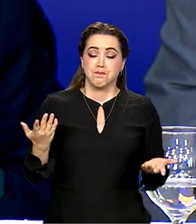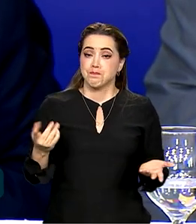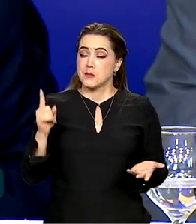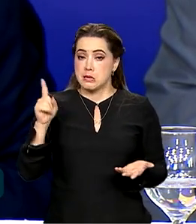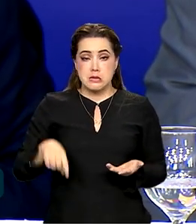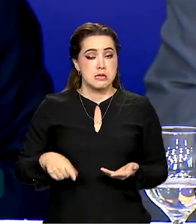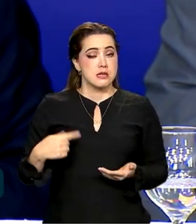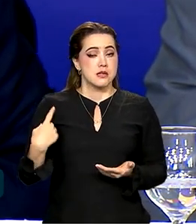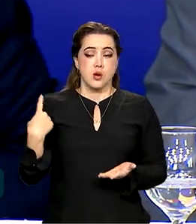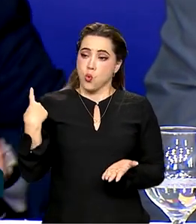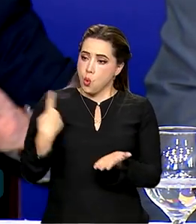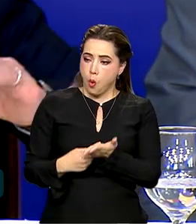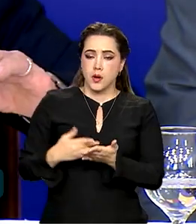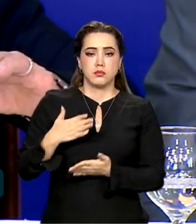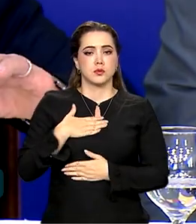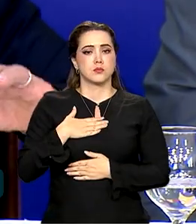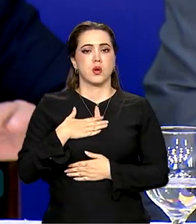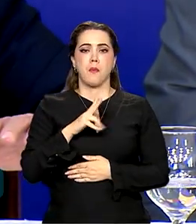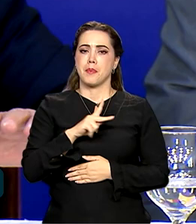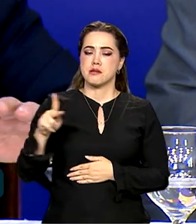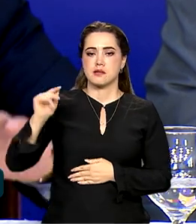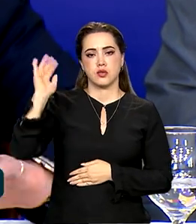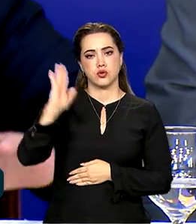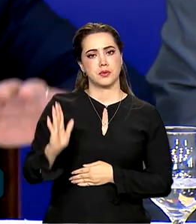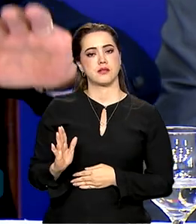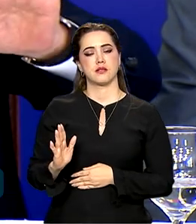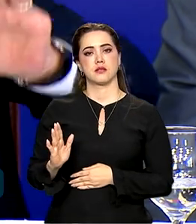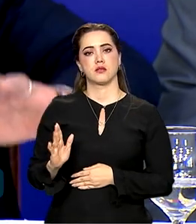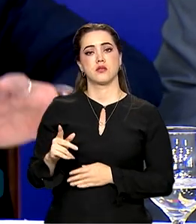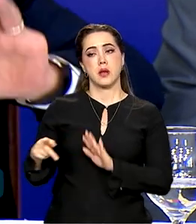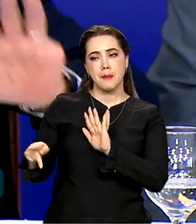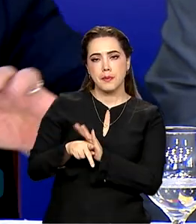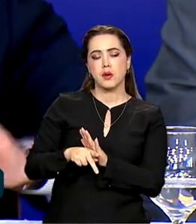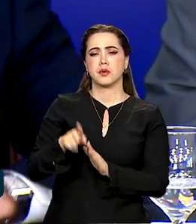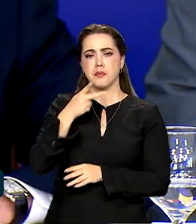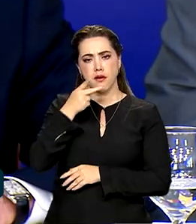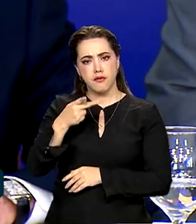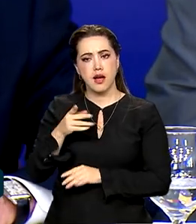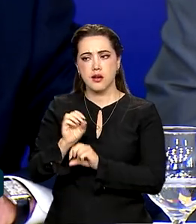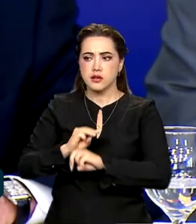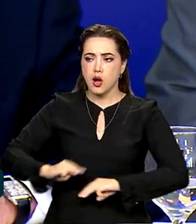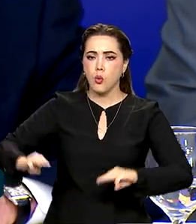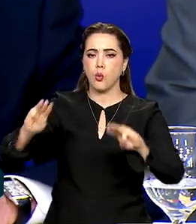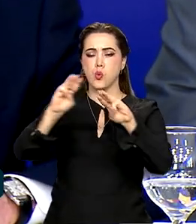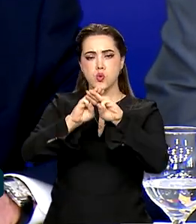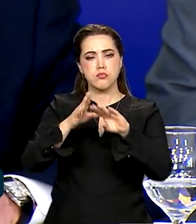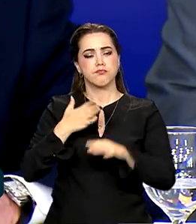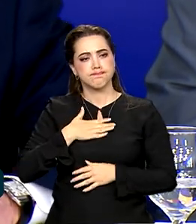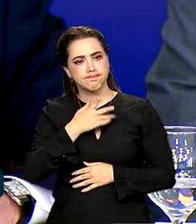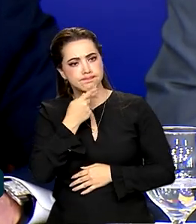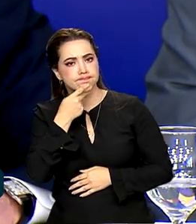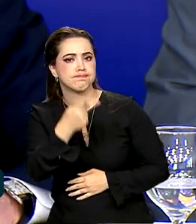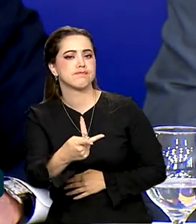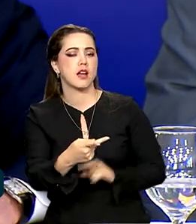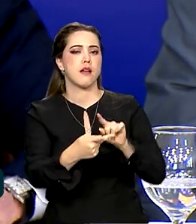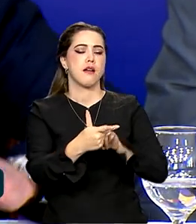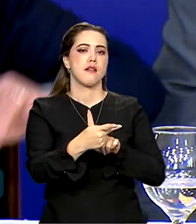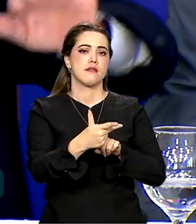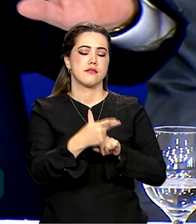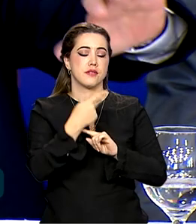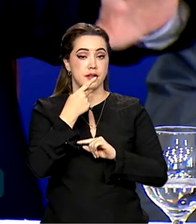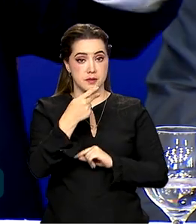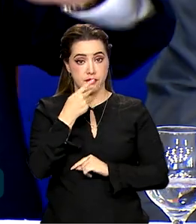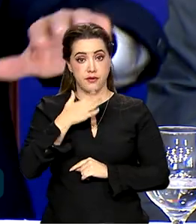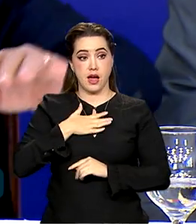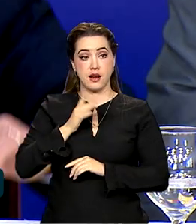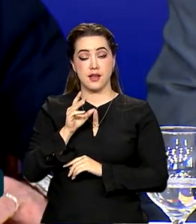quero assumir como presidente da República. Isso vai ser parte do meu discurso na ONU, isso vai ser parte do meu discurso nos BRICS, isso